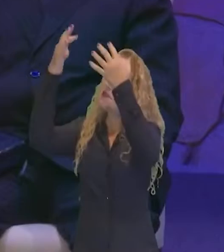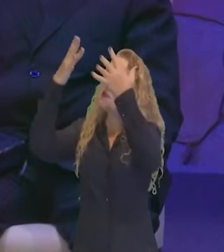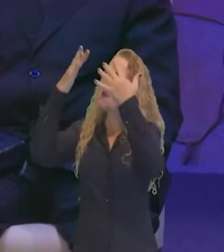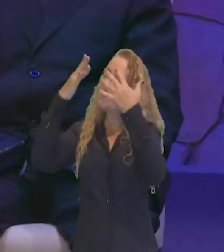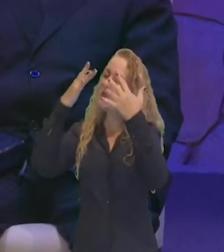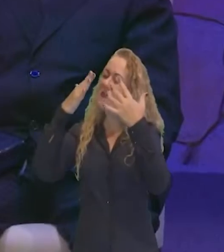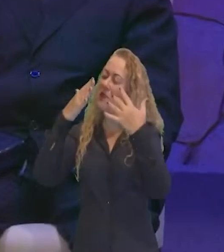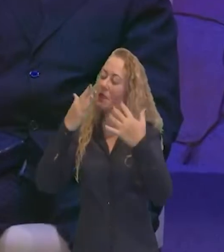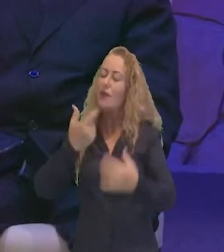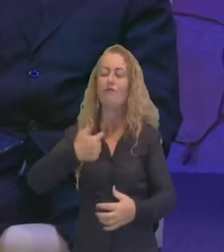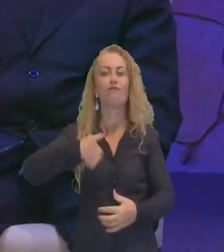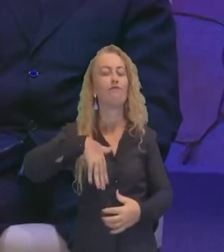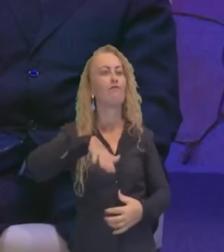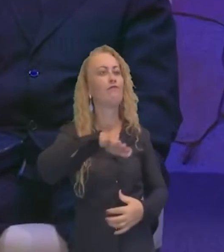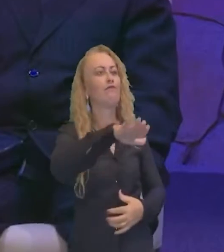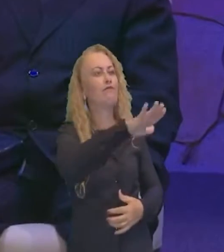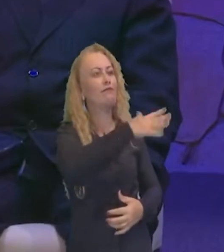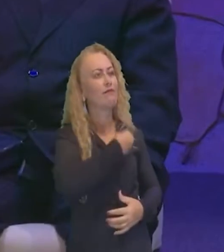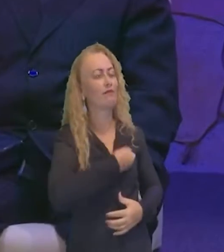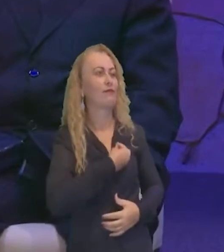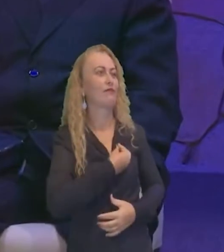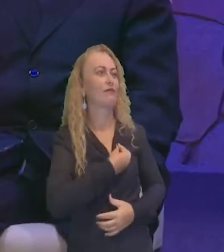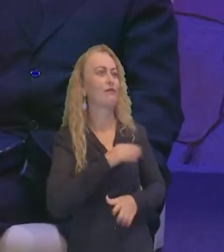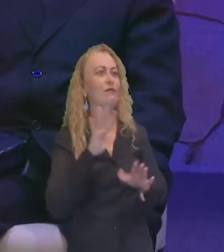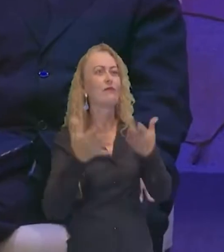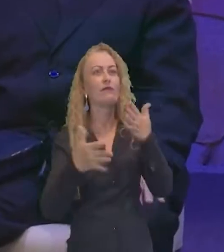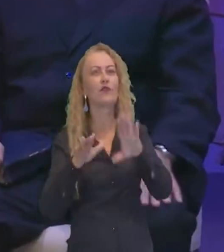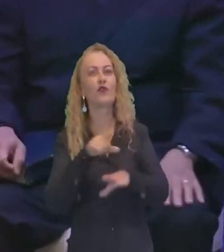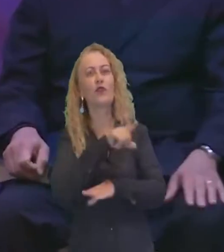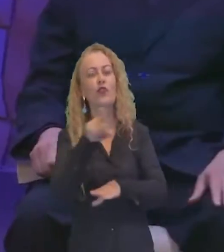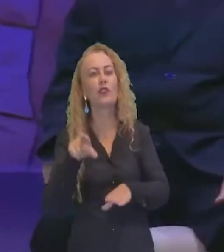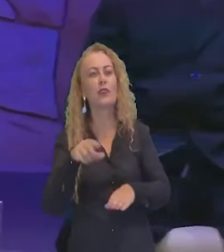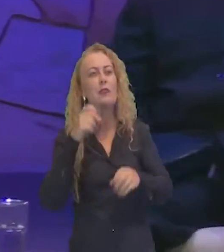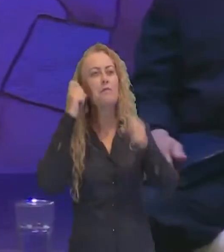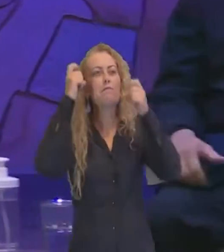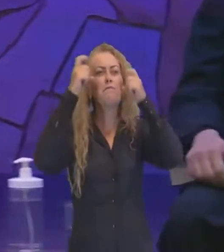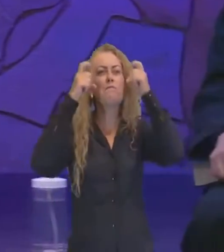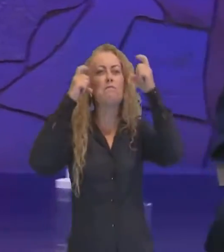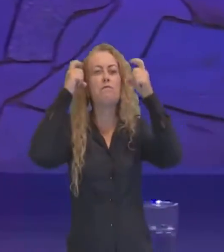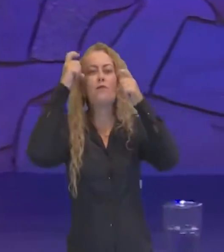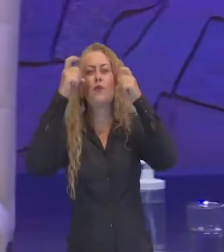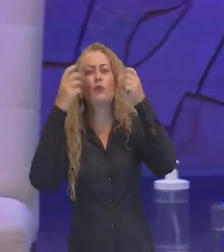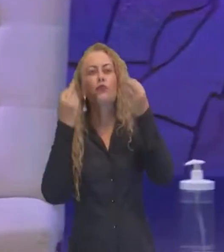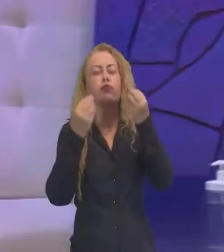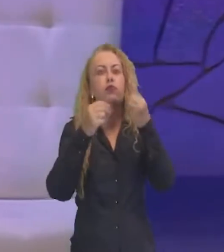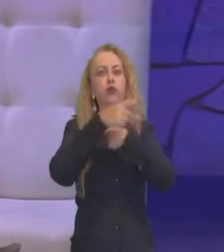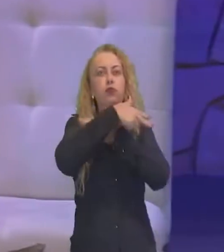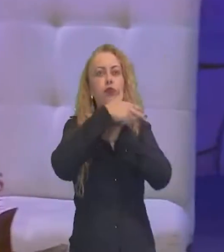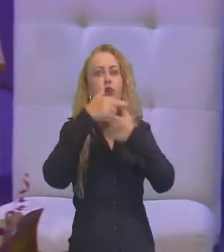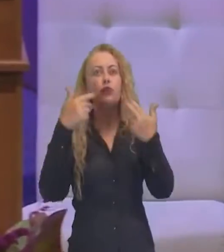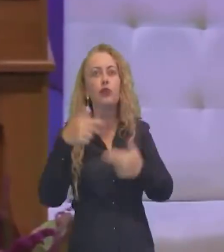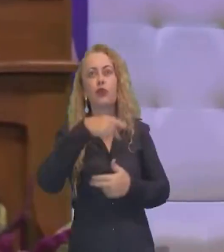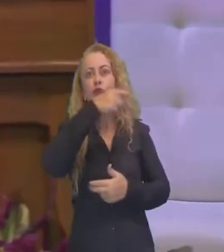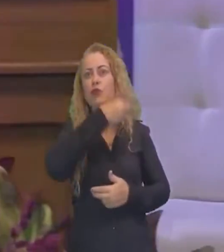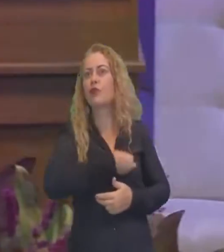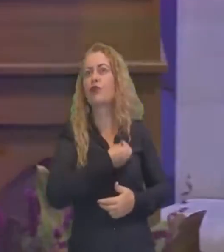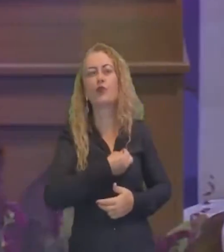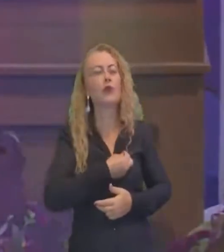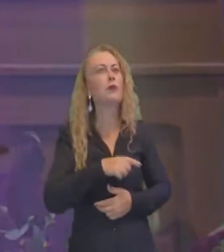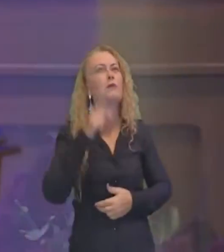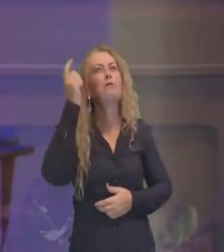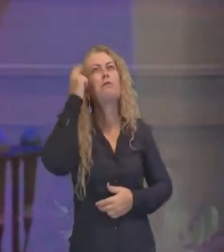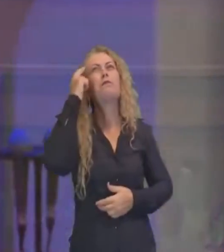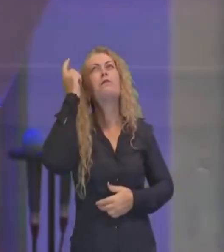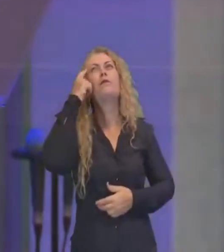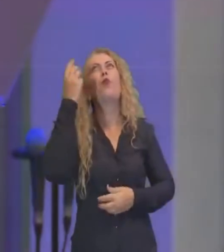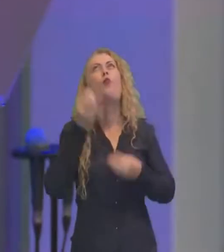na sua vida. Talvez você esteja aqui nessa noite tão preocupado, com tanta coisa na sua vida, pensando, como é que eu